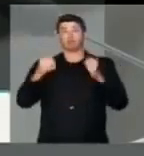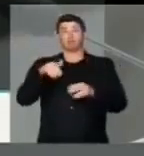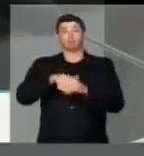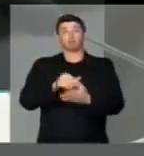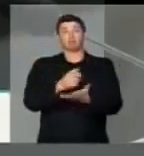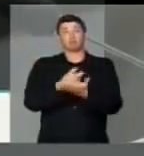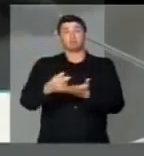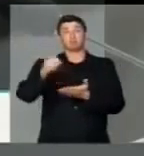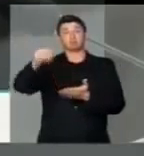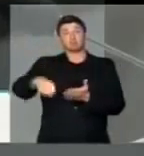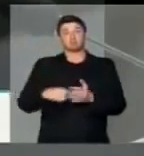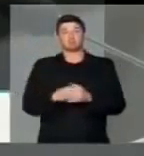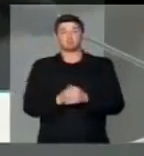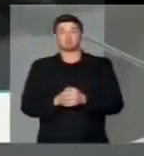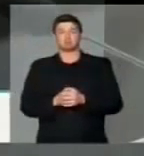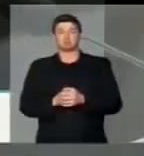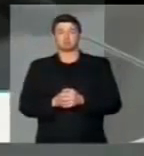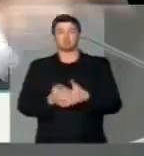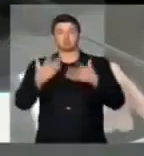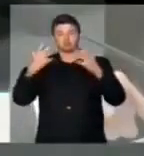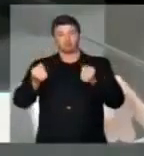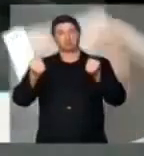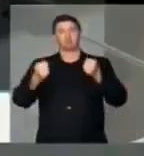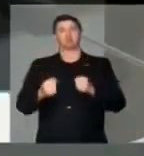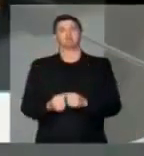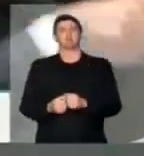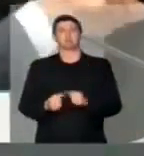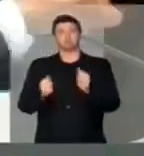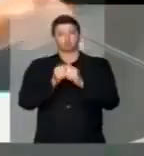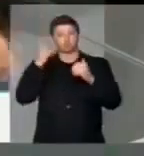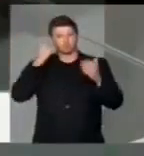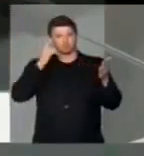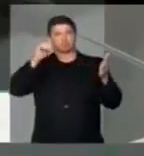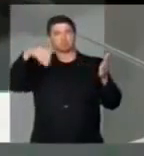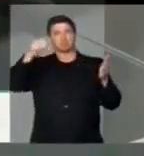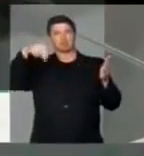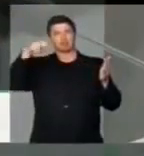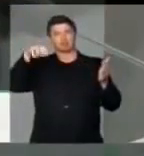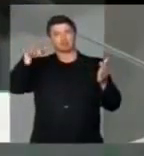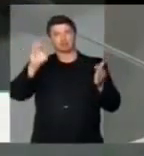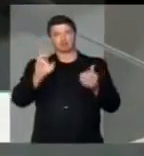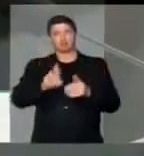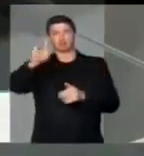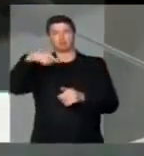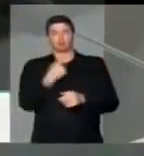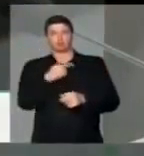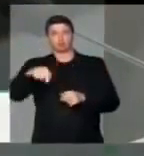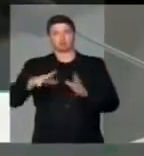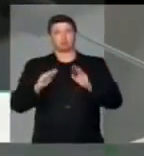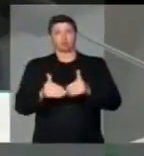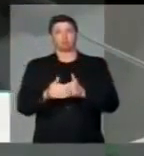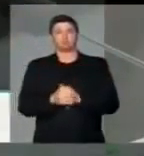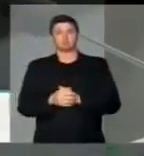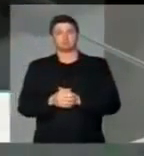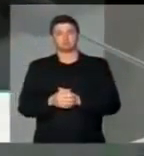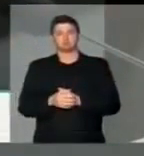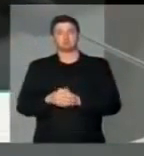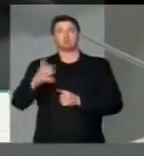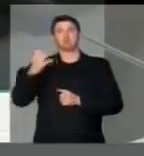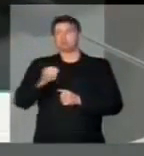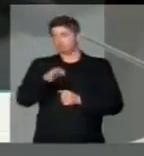da Alemanha, da guerra de Hitler, de tudo o que aconteceu de pior no mundo. Esta narrativa aprenderam de